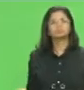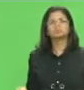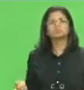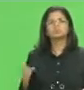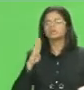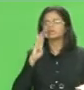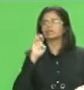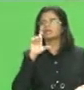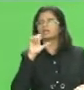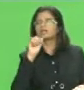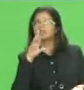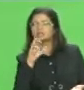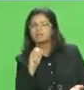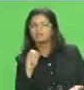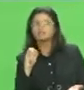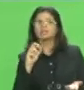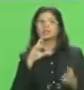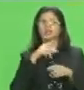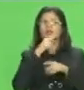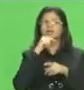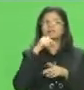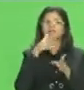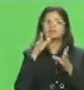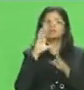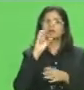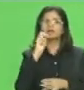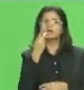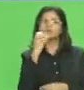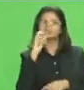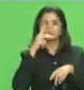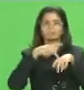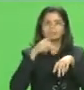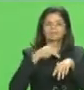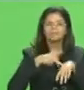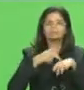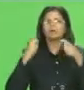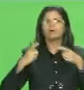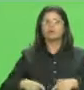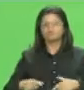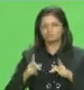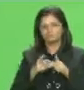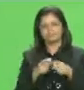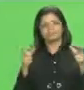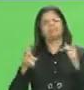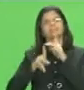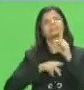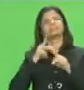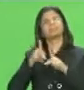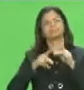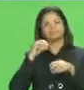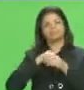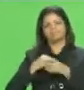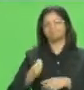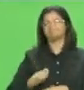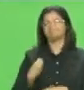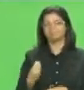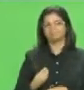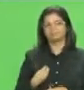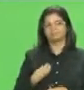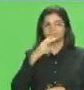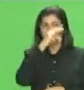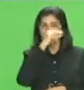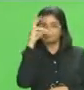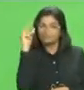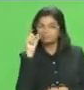que vem do Rio dos Cachorros, que vem da Pedrinhas, que vem da onde a maioria da população está. Um prefeito